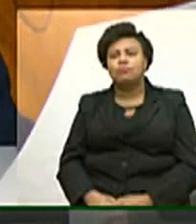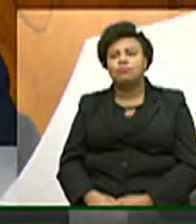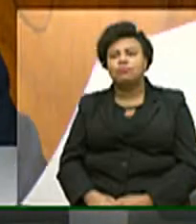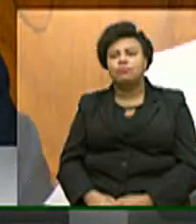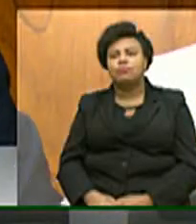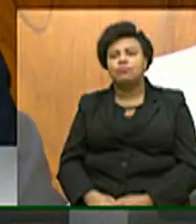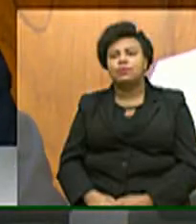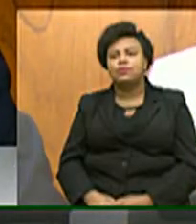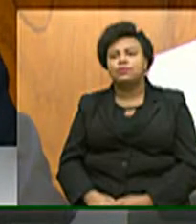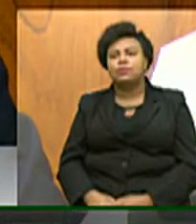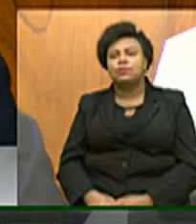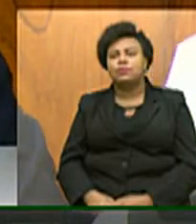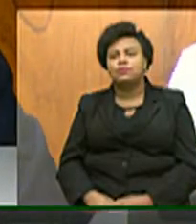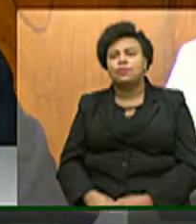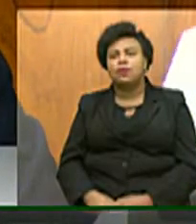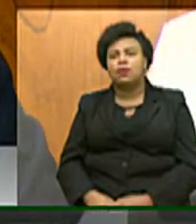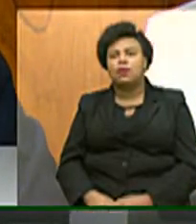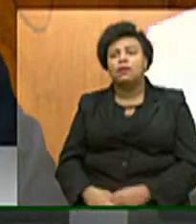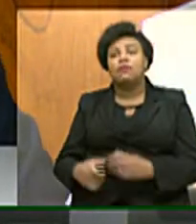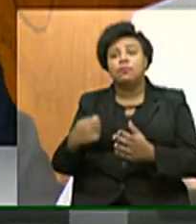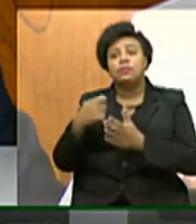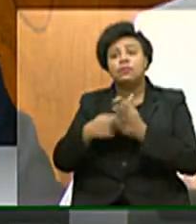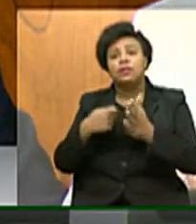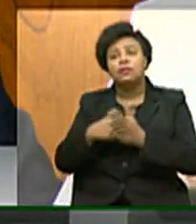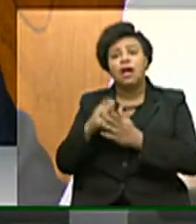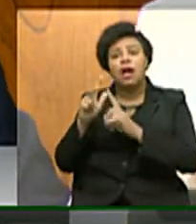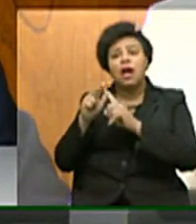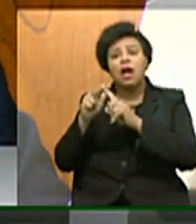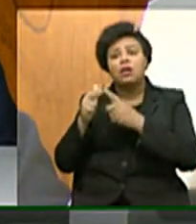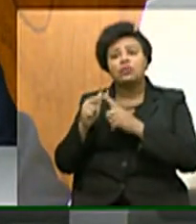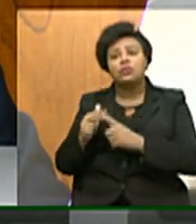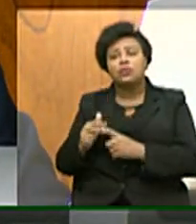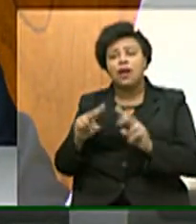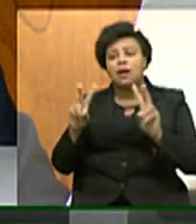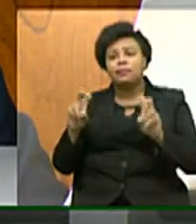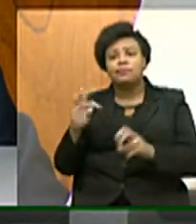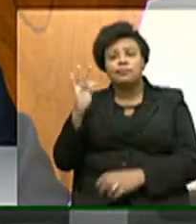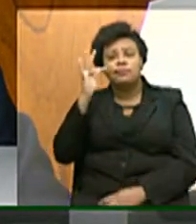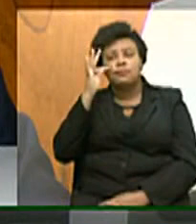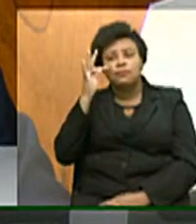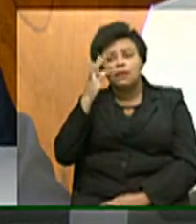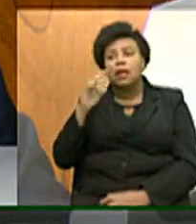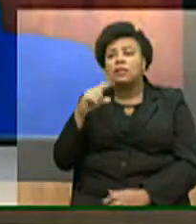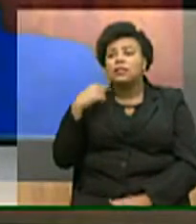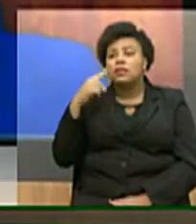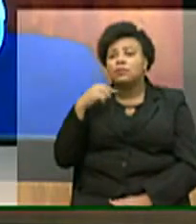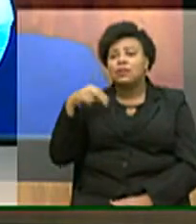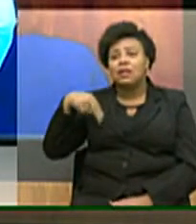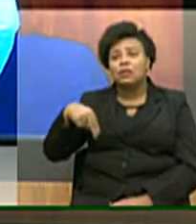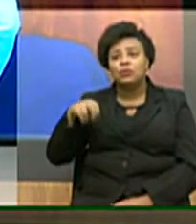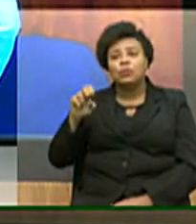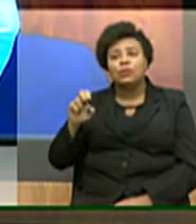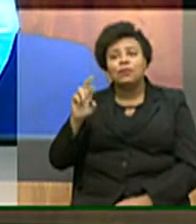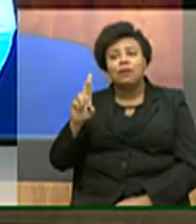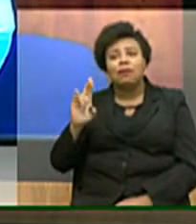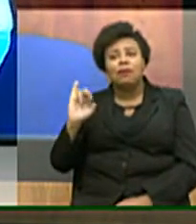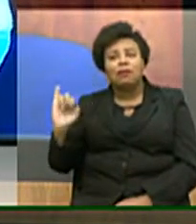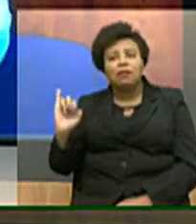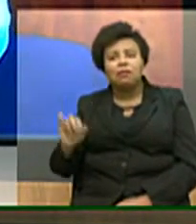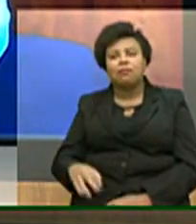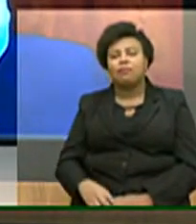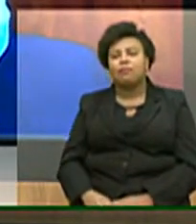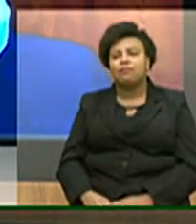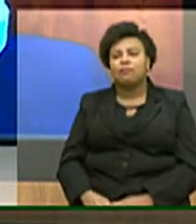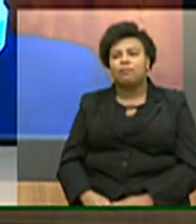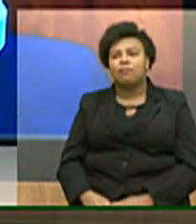Ah, vamos tentar aqui ajustar essa questão técnica. Ah, deputado Nerio Carteiro.